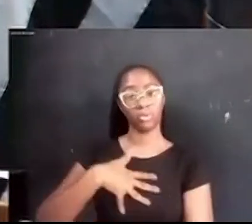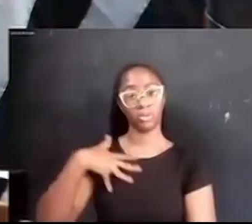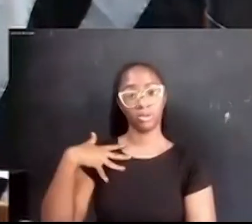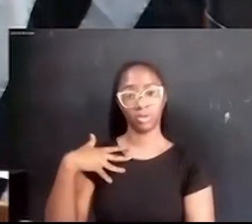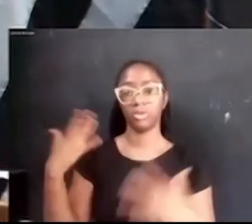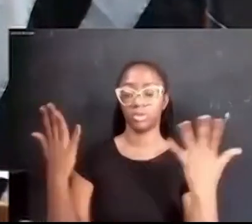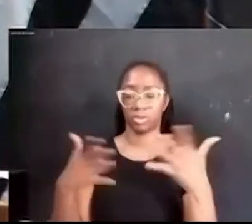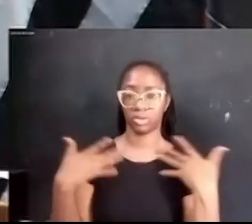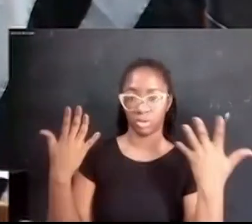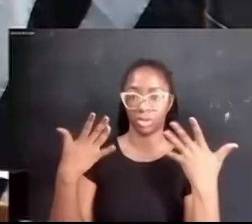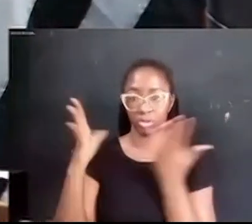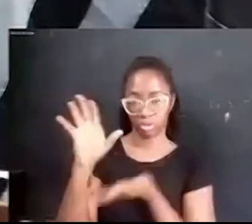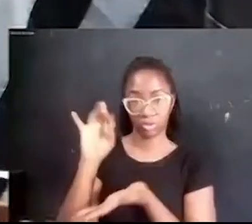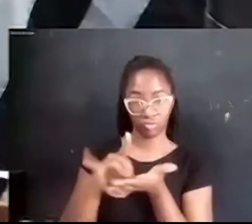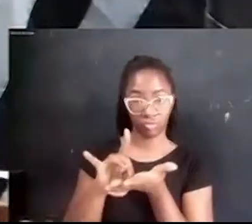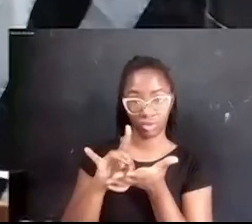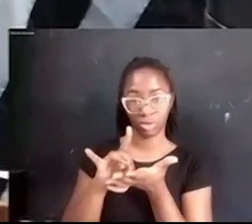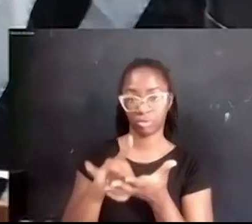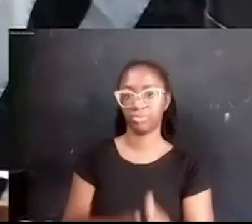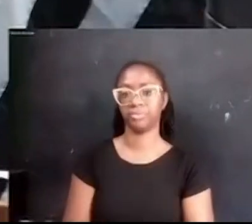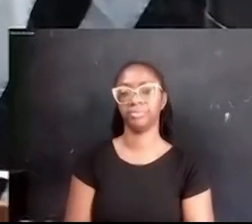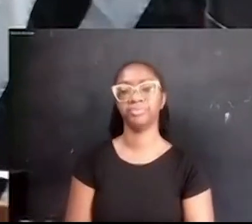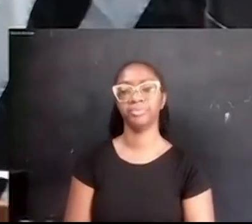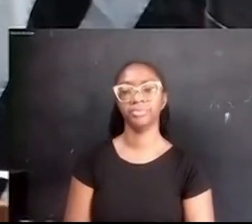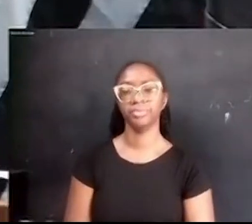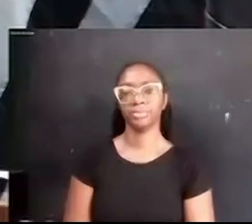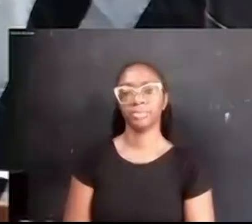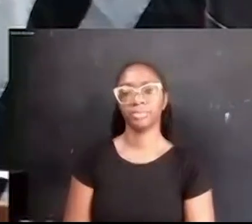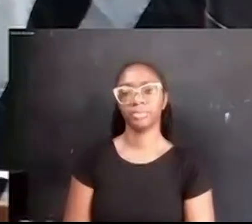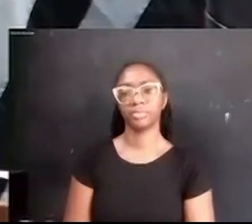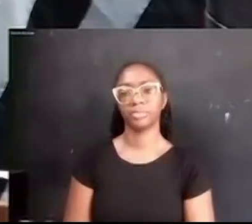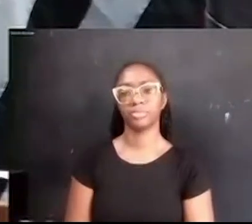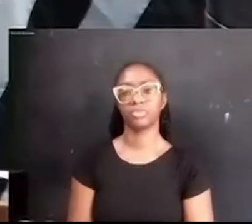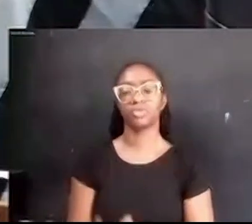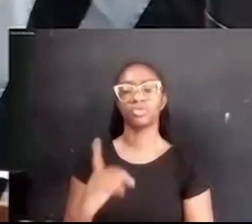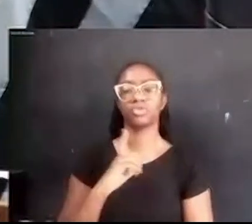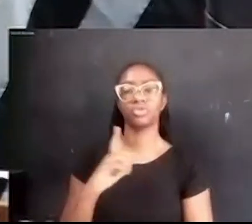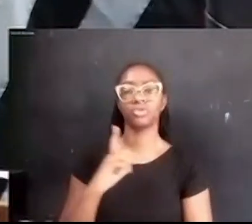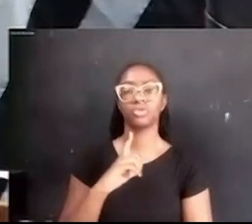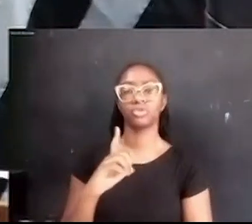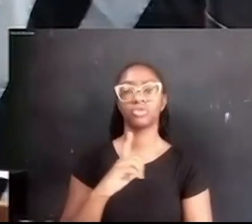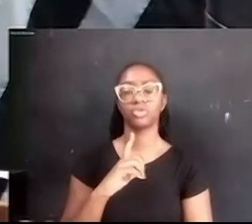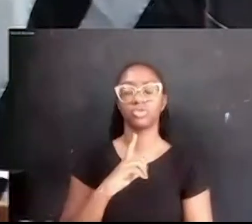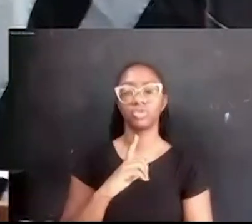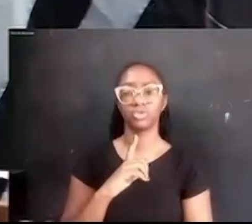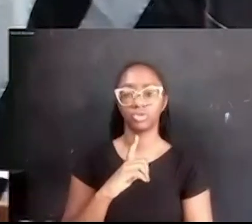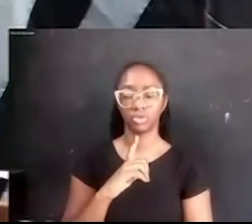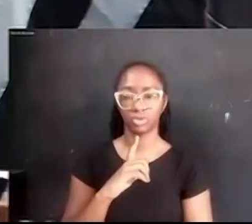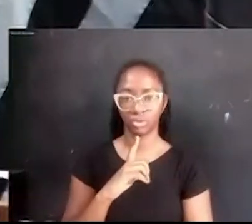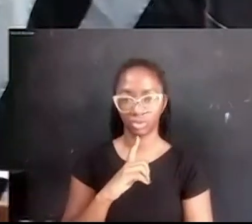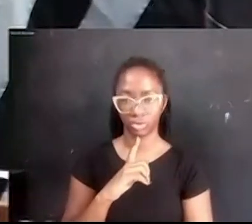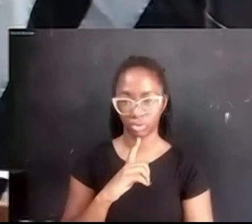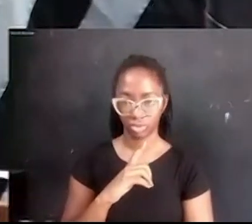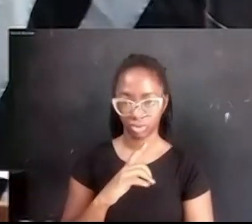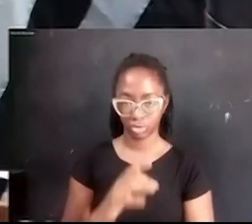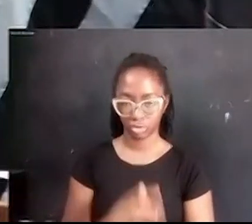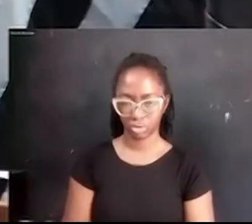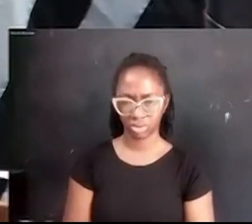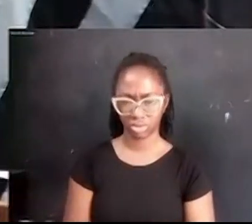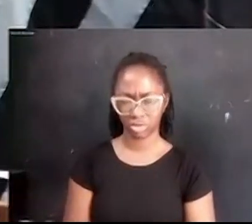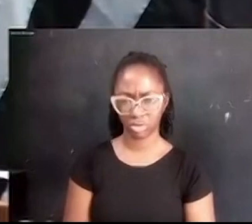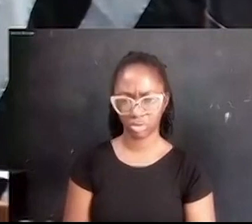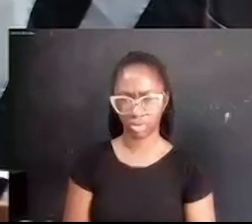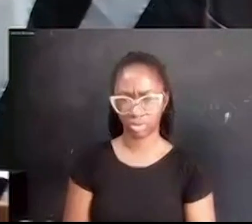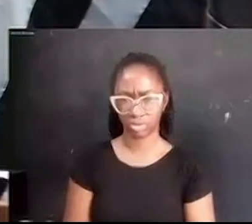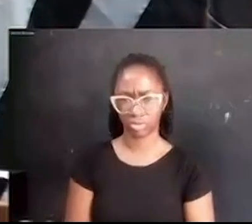mesmo, verdadeiro, de termos o professor Tussaud, tá? Que de uma das